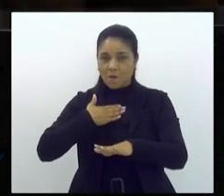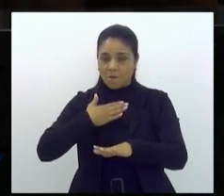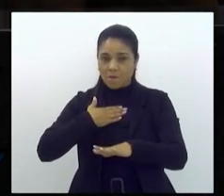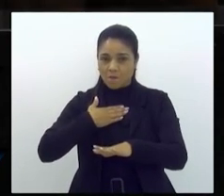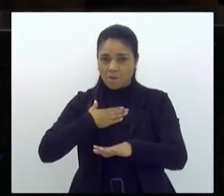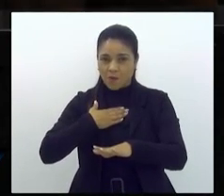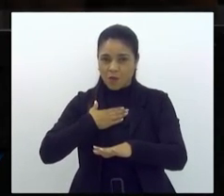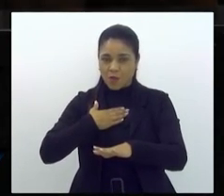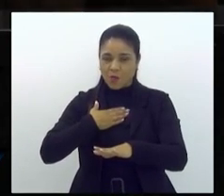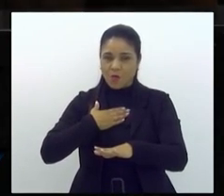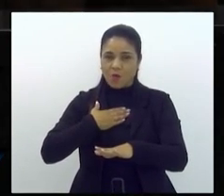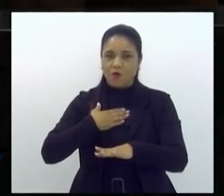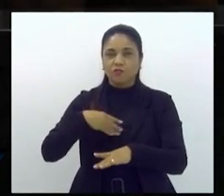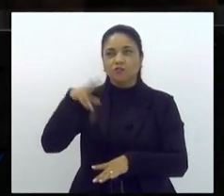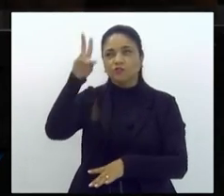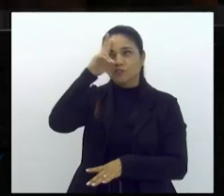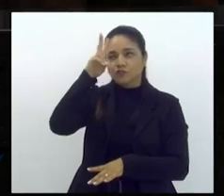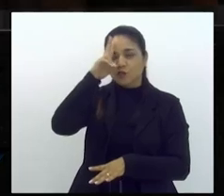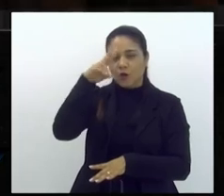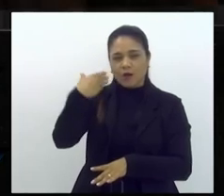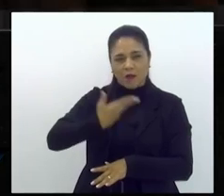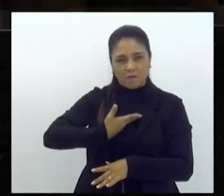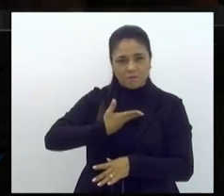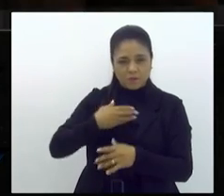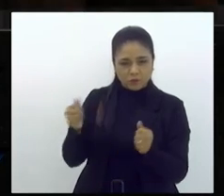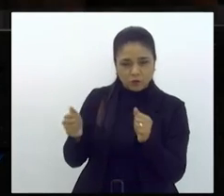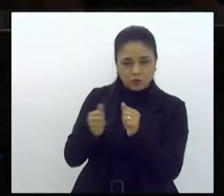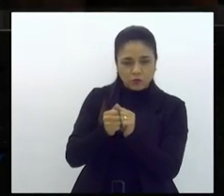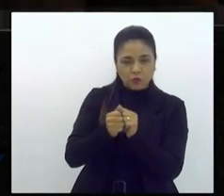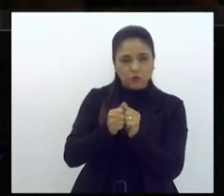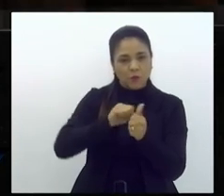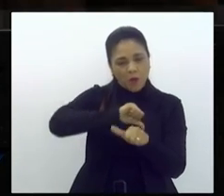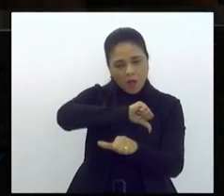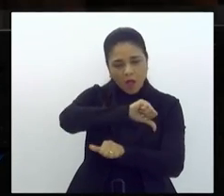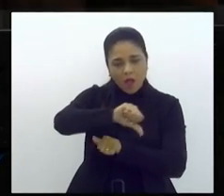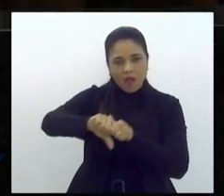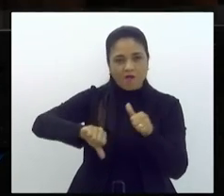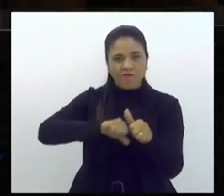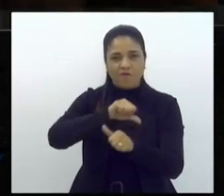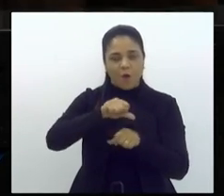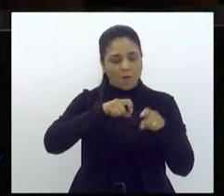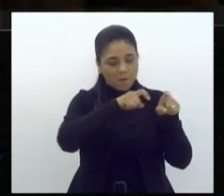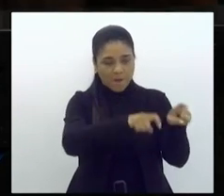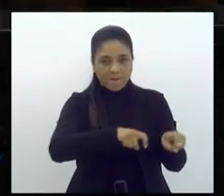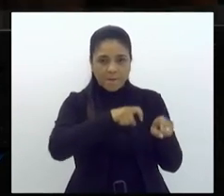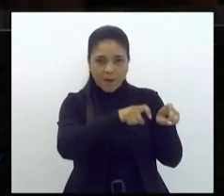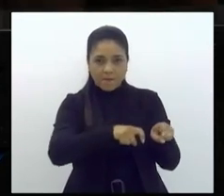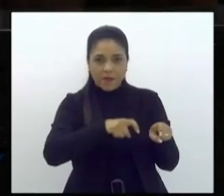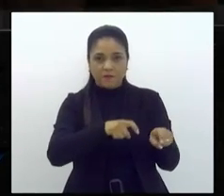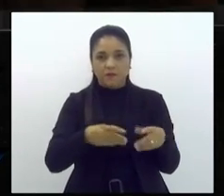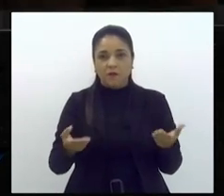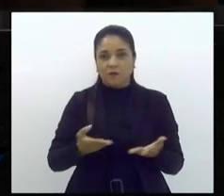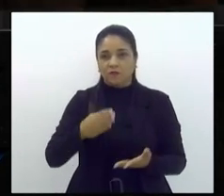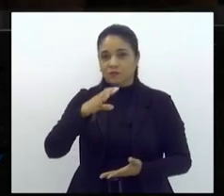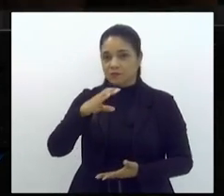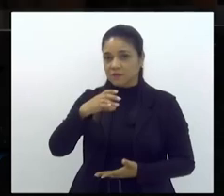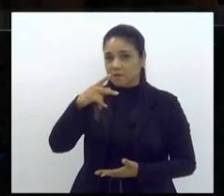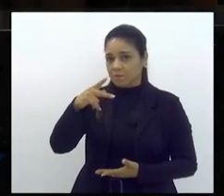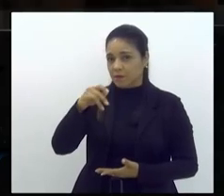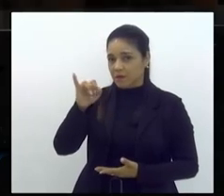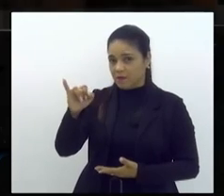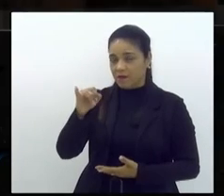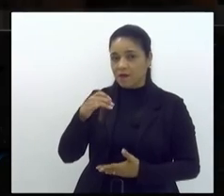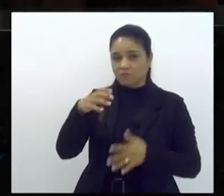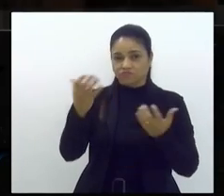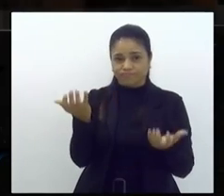de longa história de luta pela terra pela reforma agrária no Brasil tá fazendo uma oitiva na CPI do MST no Congresso